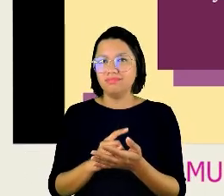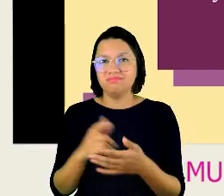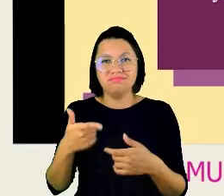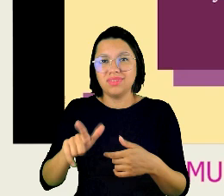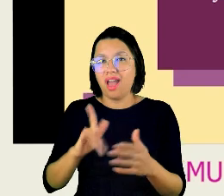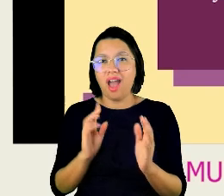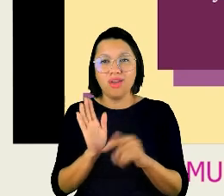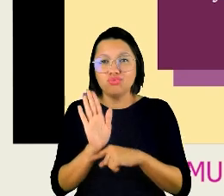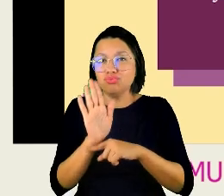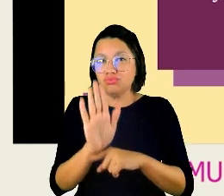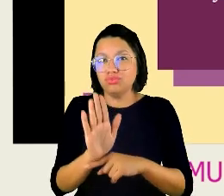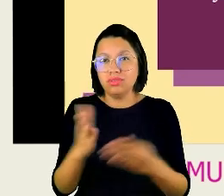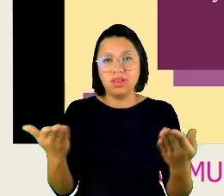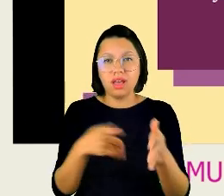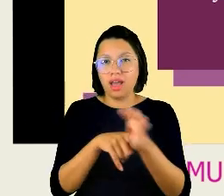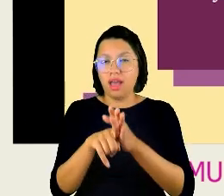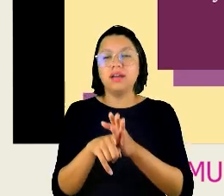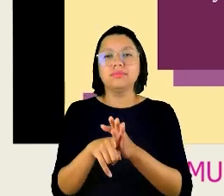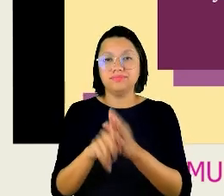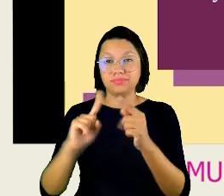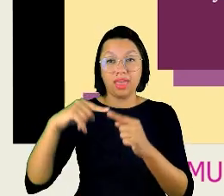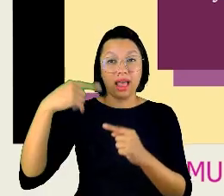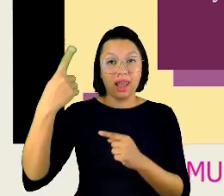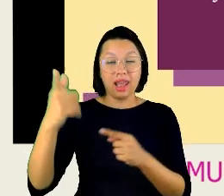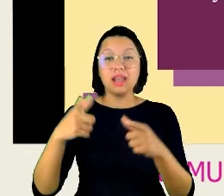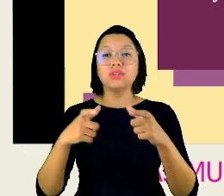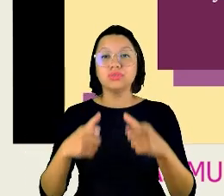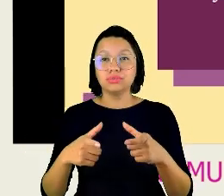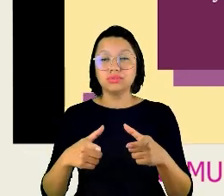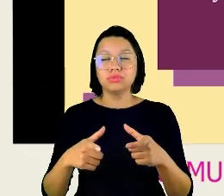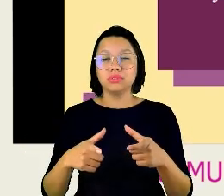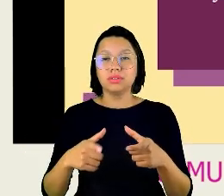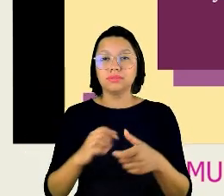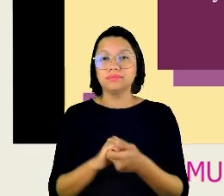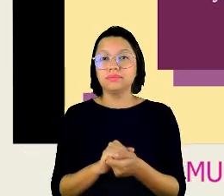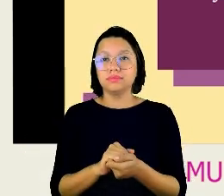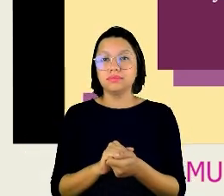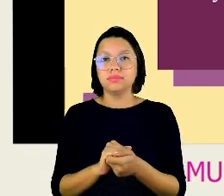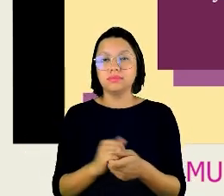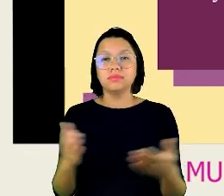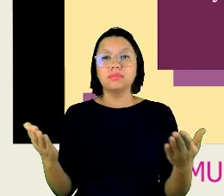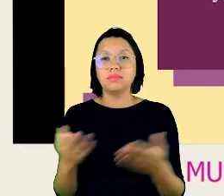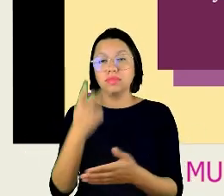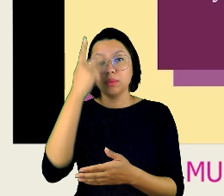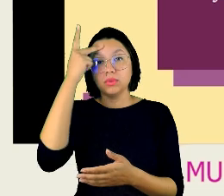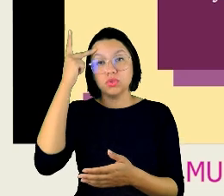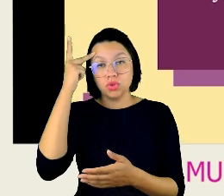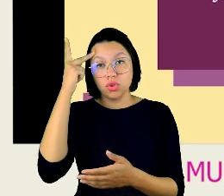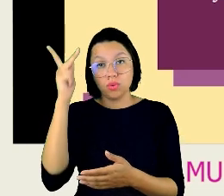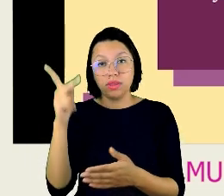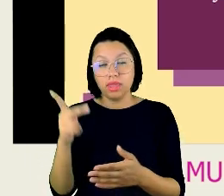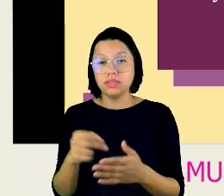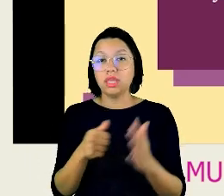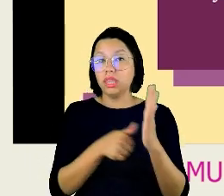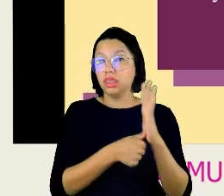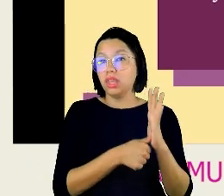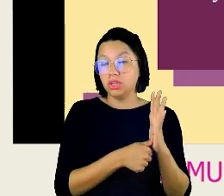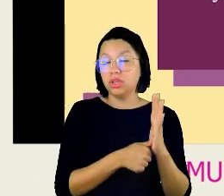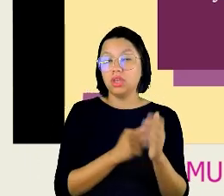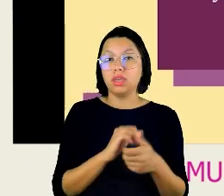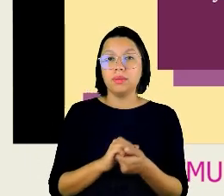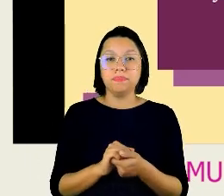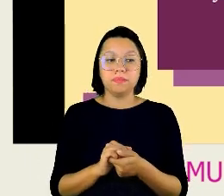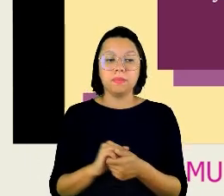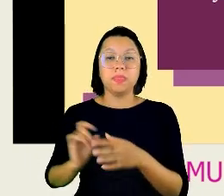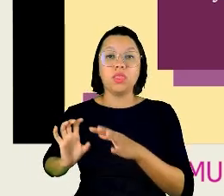desamparadas nessa questão, para além da questão do lugar dessa pessoa e dessa identidade